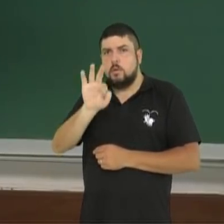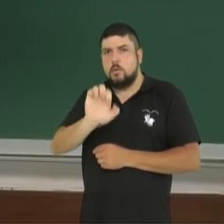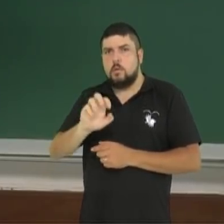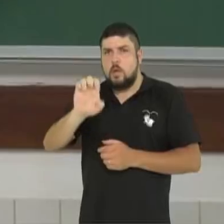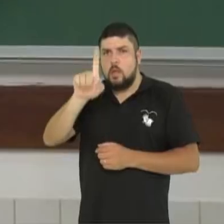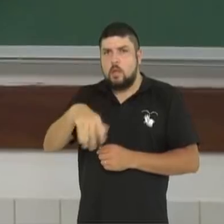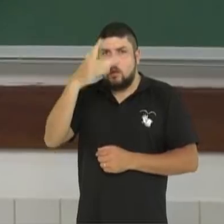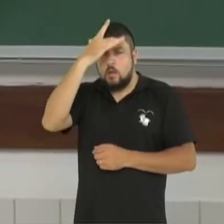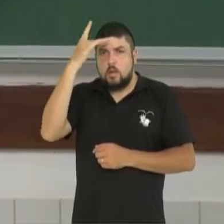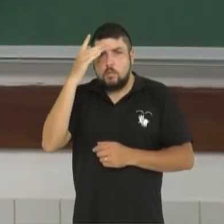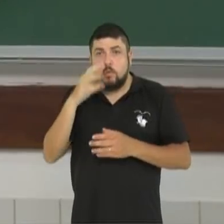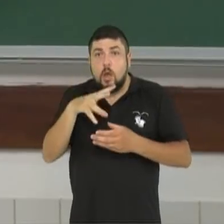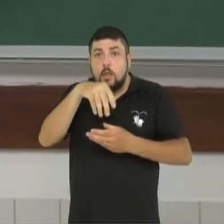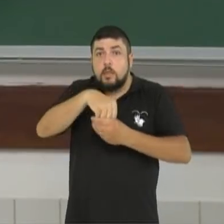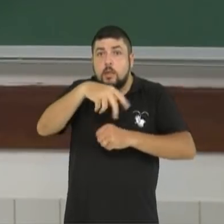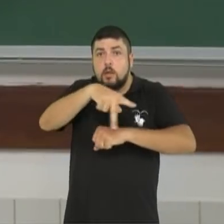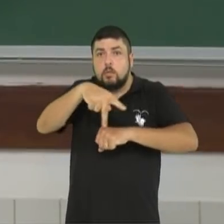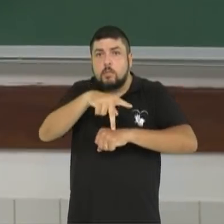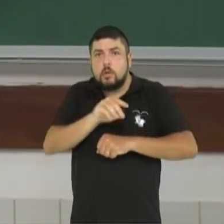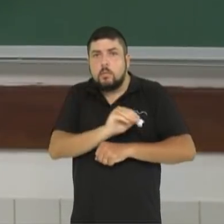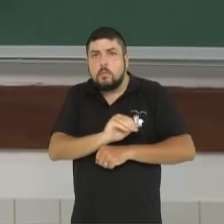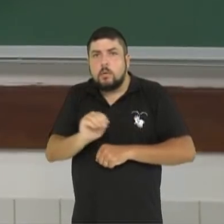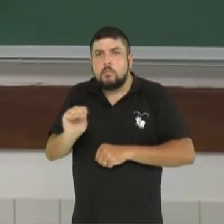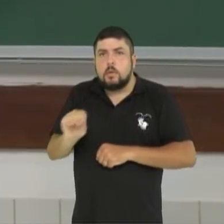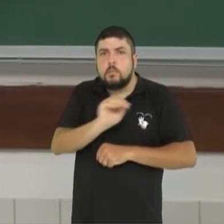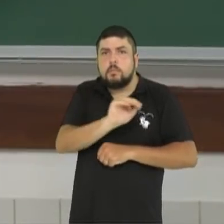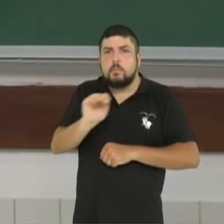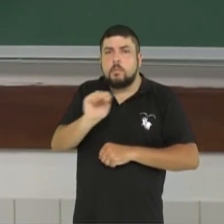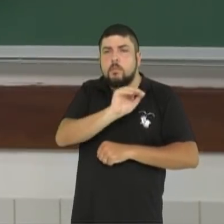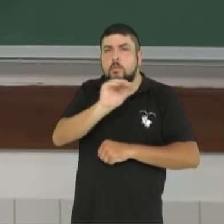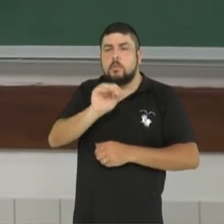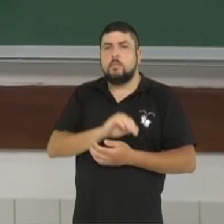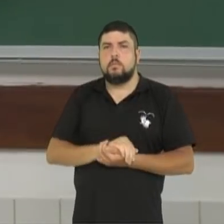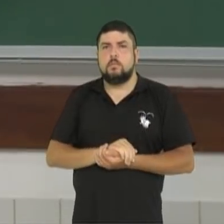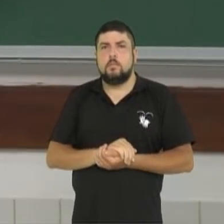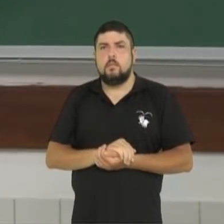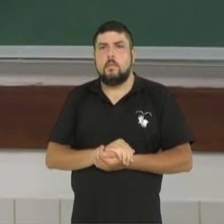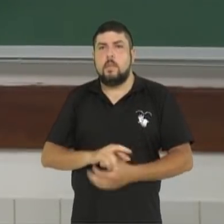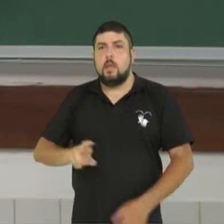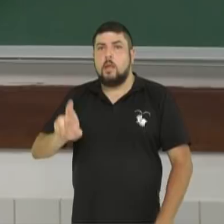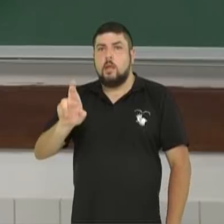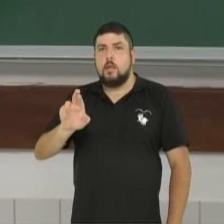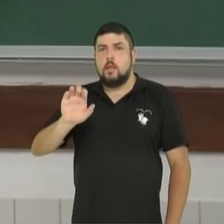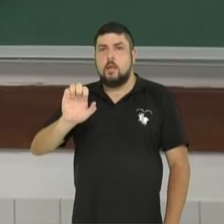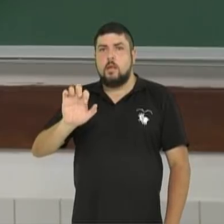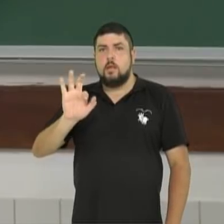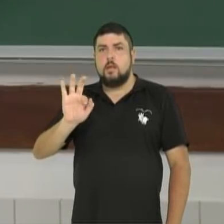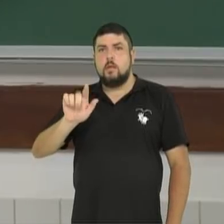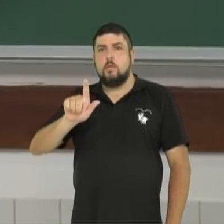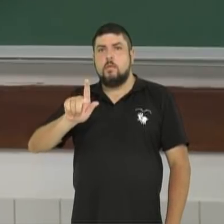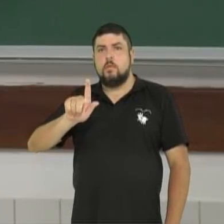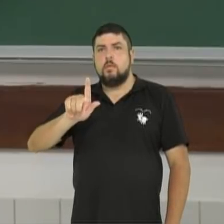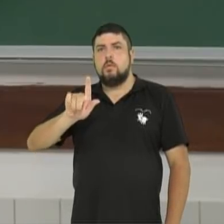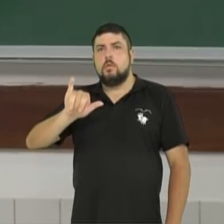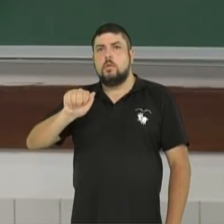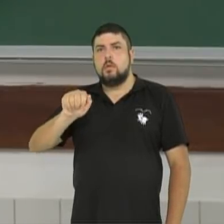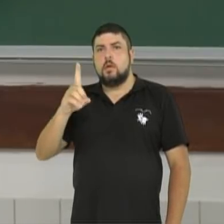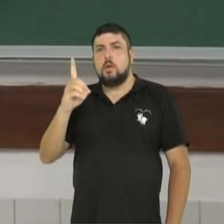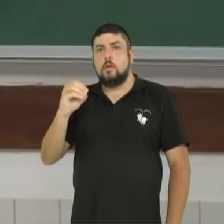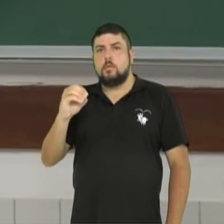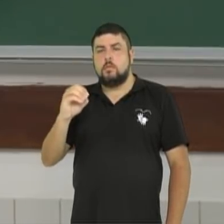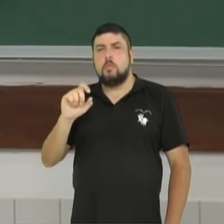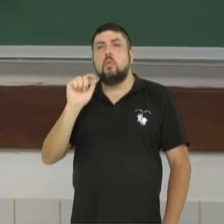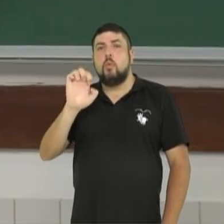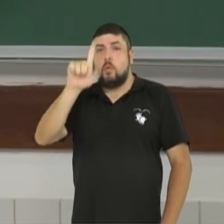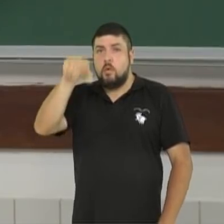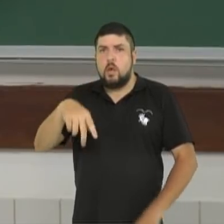pessoa que vem refugiada de outro país, ela teve um motivo maior, né? Não é simplesmente ir tentar a sorte,